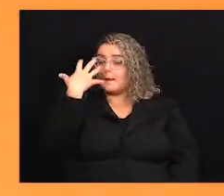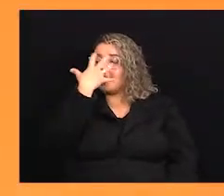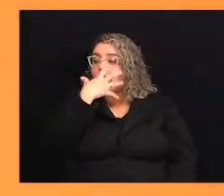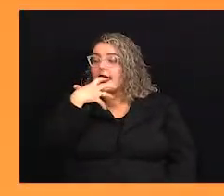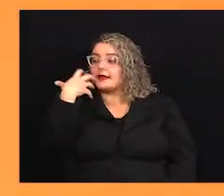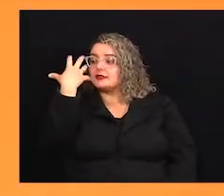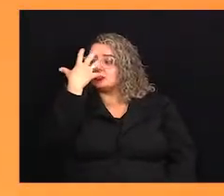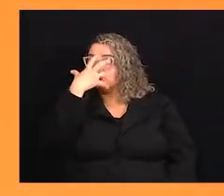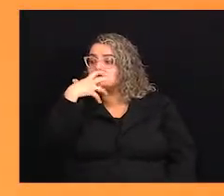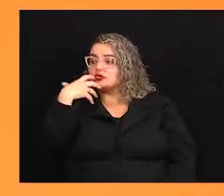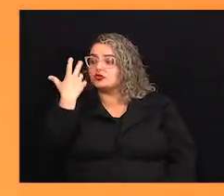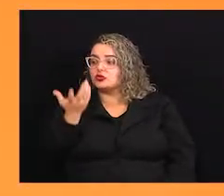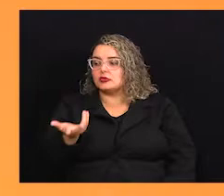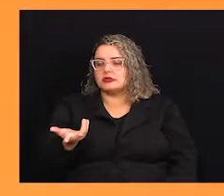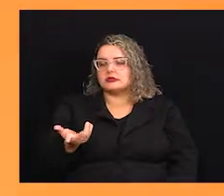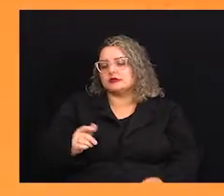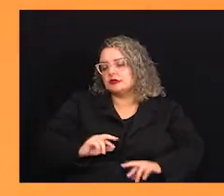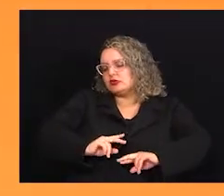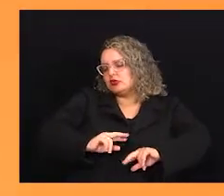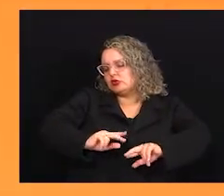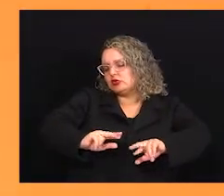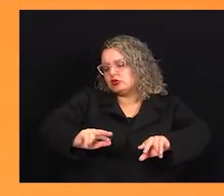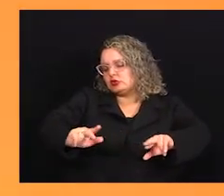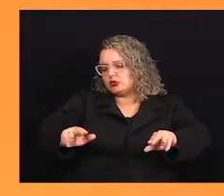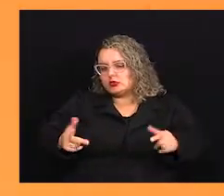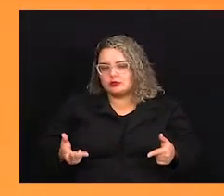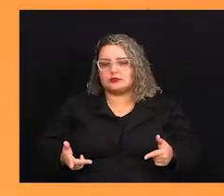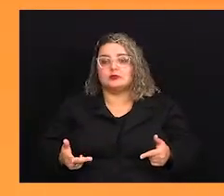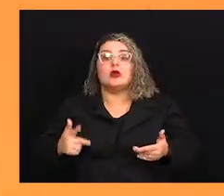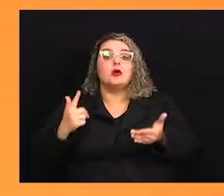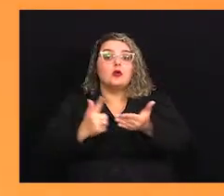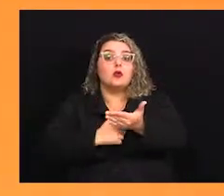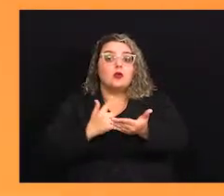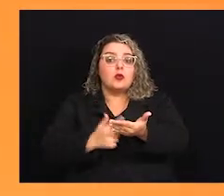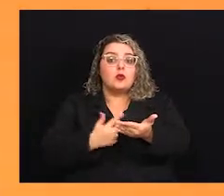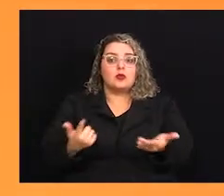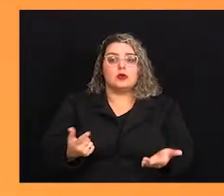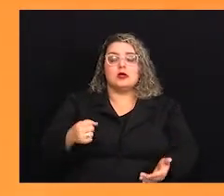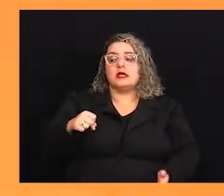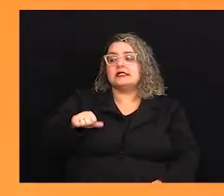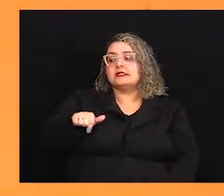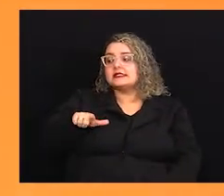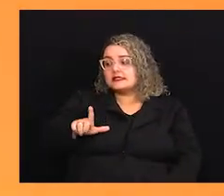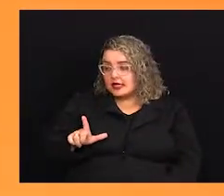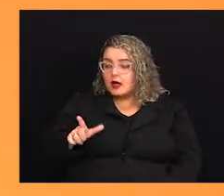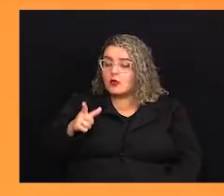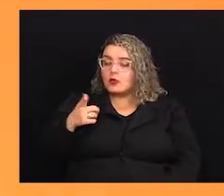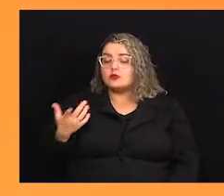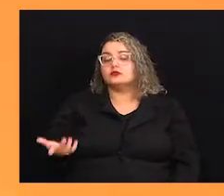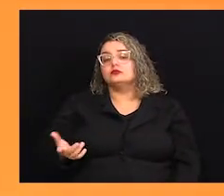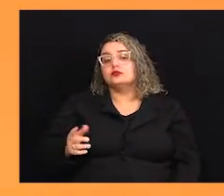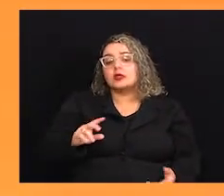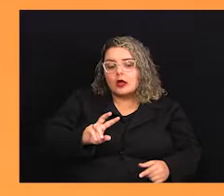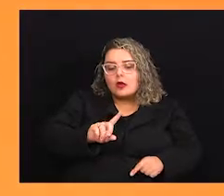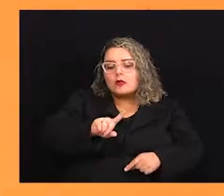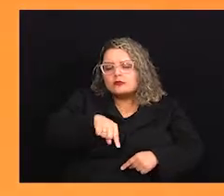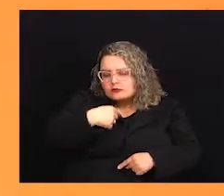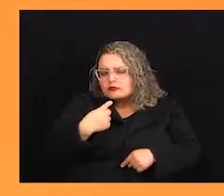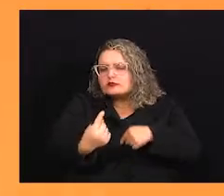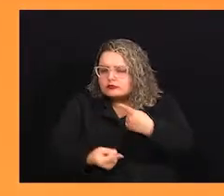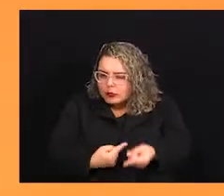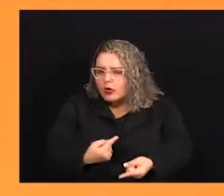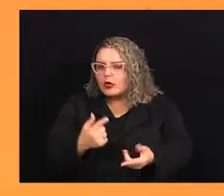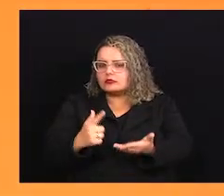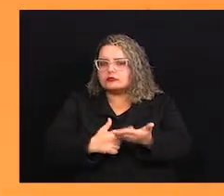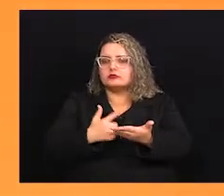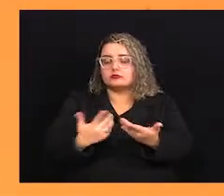paixões. Na verdade, eu já escrevi um livro chamado Sal, e esse livro é um desdobramento desse outro romance. É um